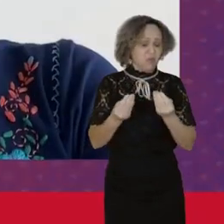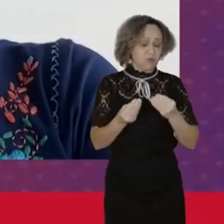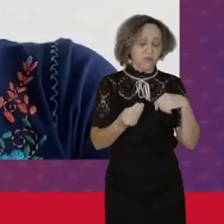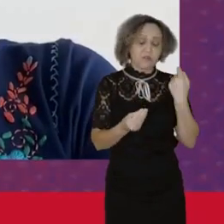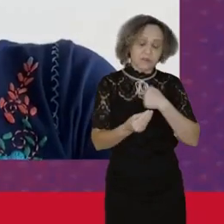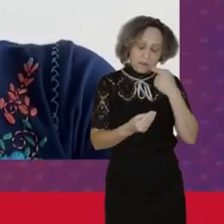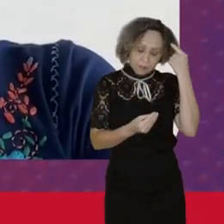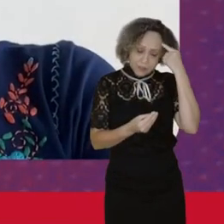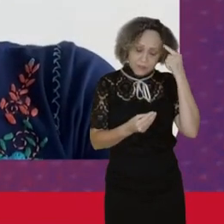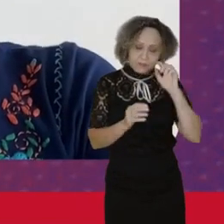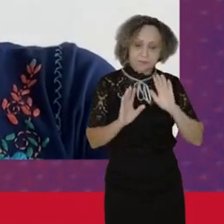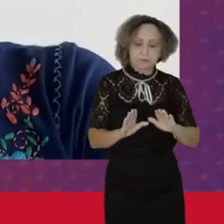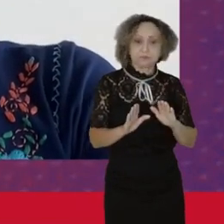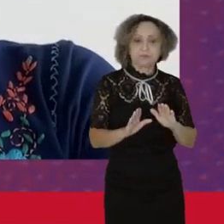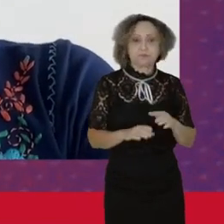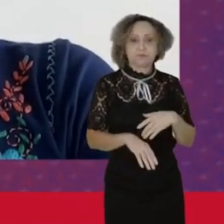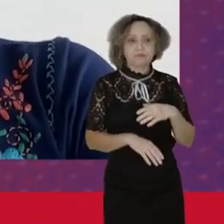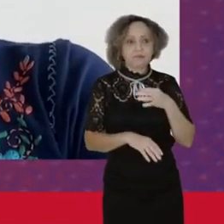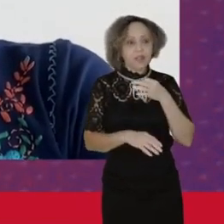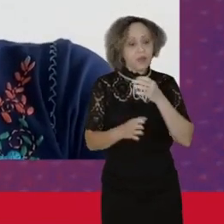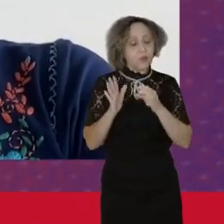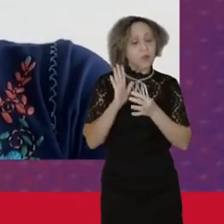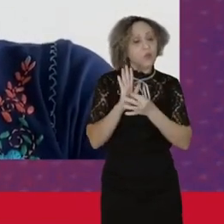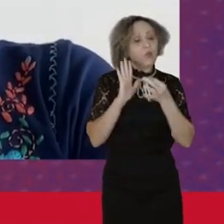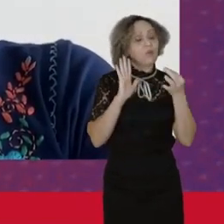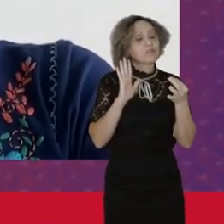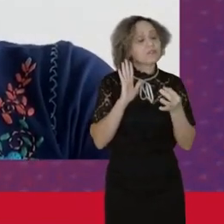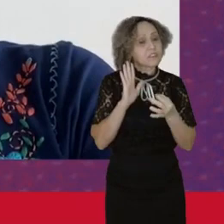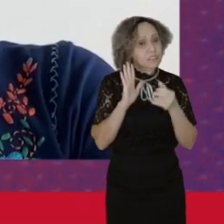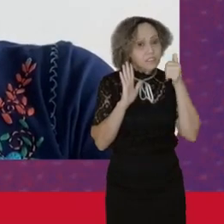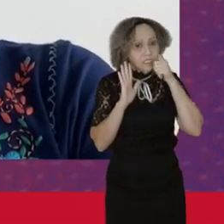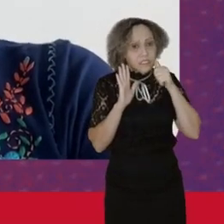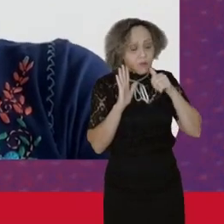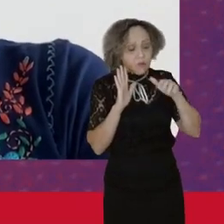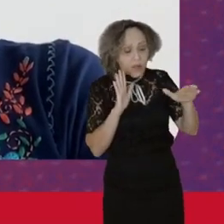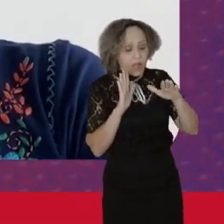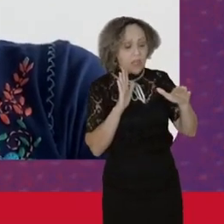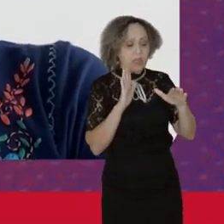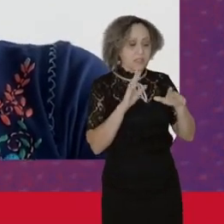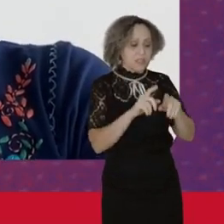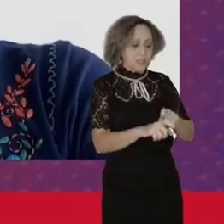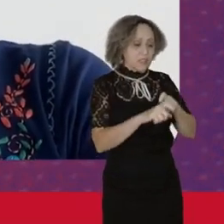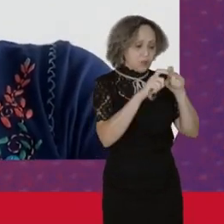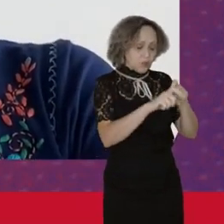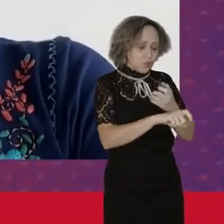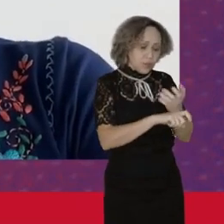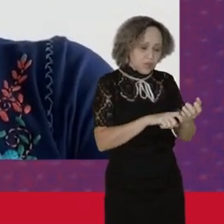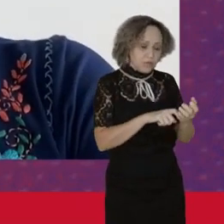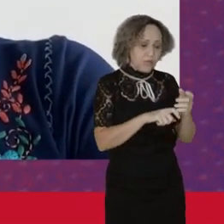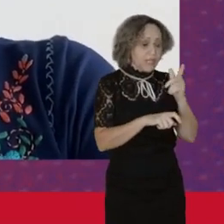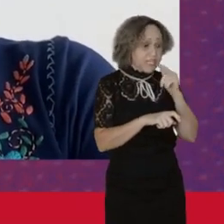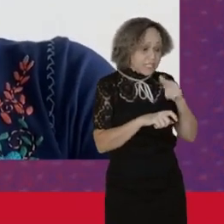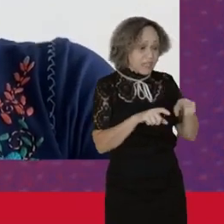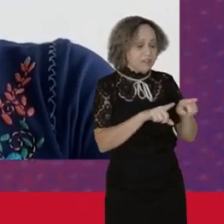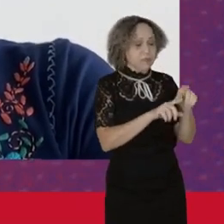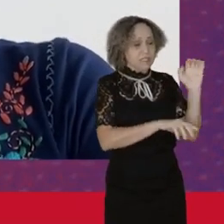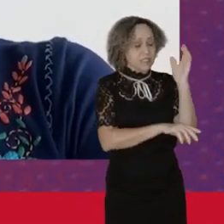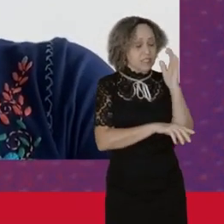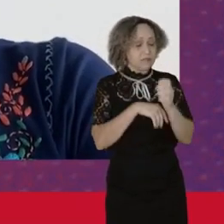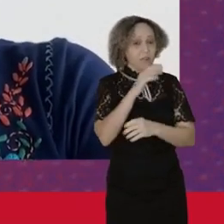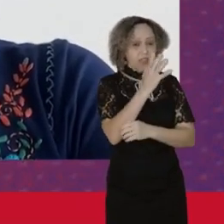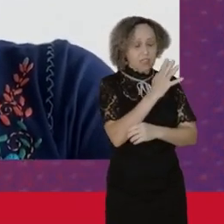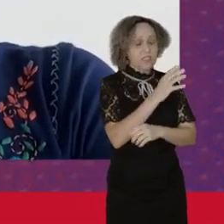Do ponto de vista da organização das mulheres do campo, das águas e das florestas, no entanto, importava